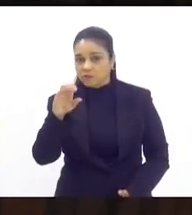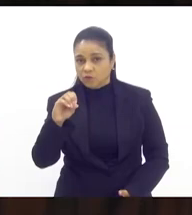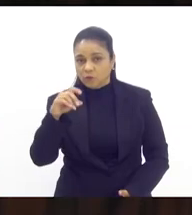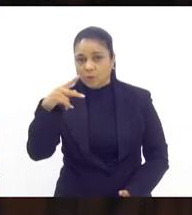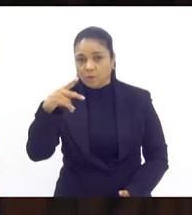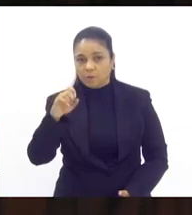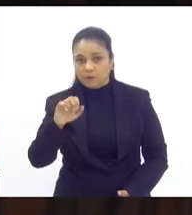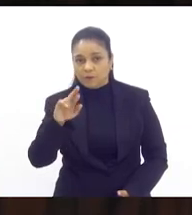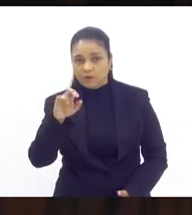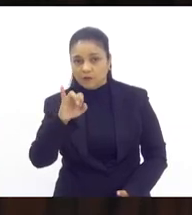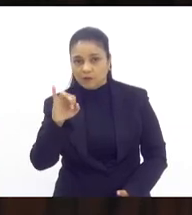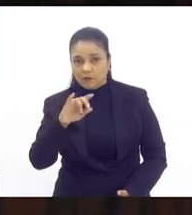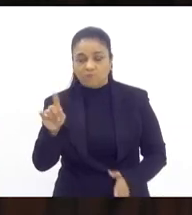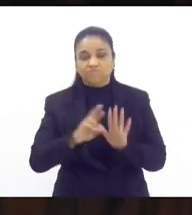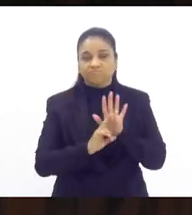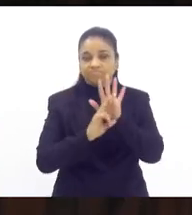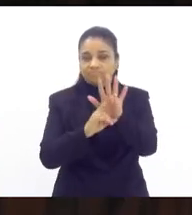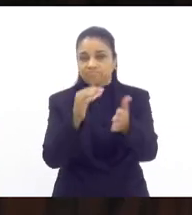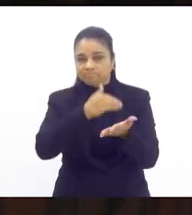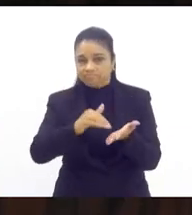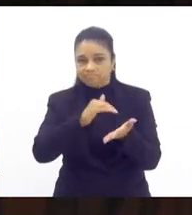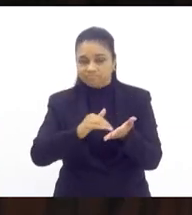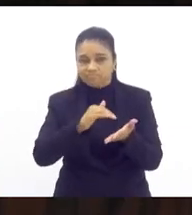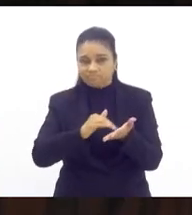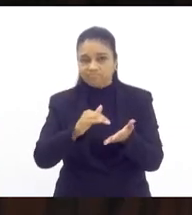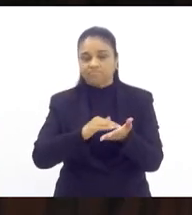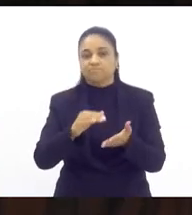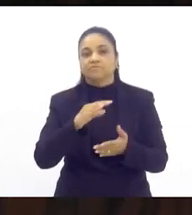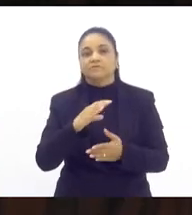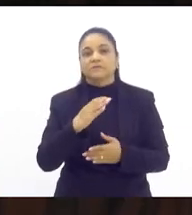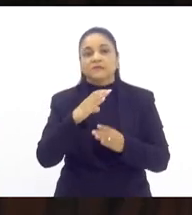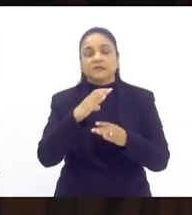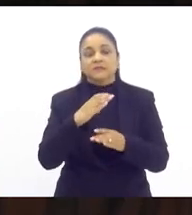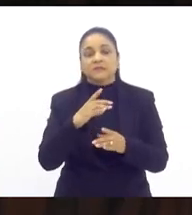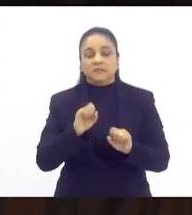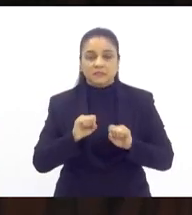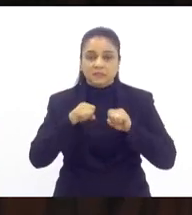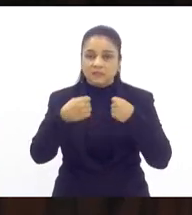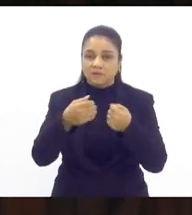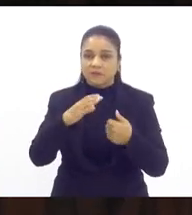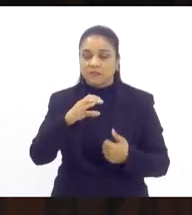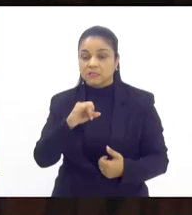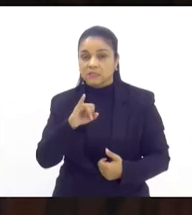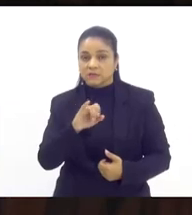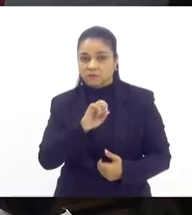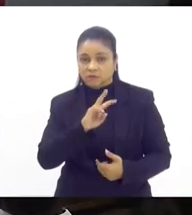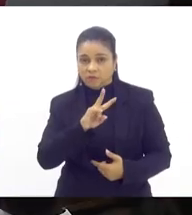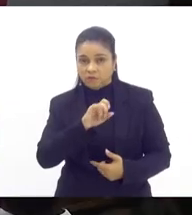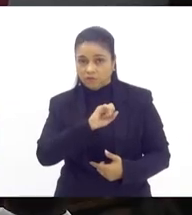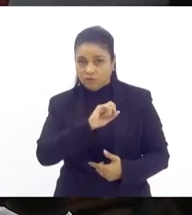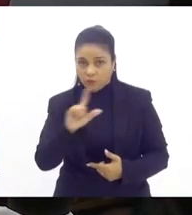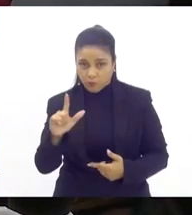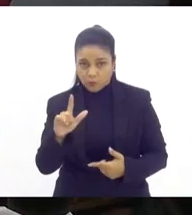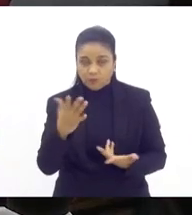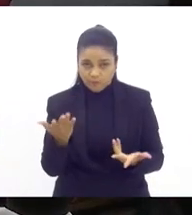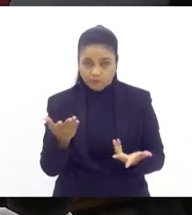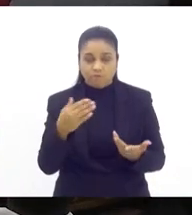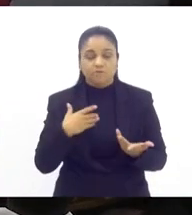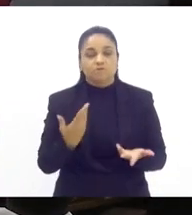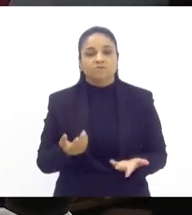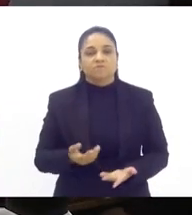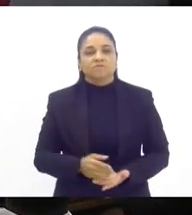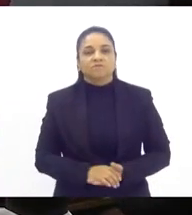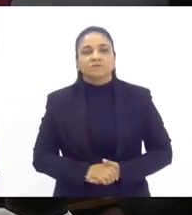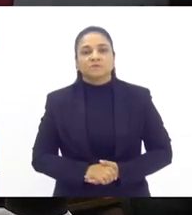de Estado de Defesa Civil que muitos honra nesta audiência Capitão a